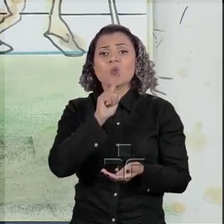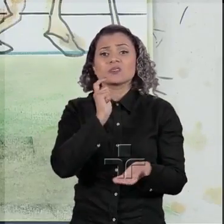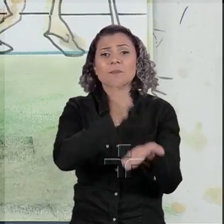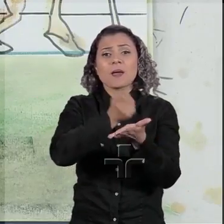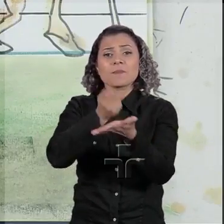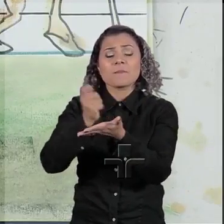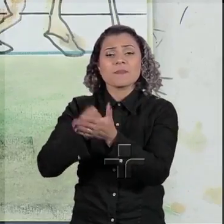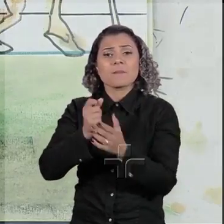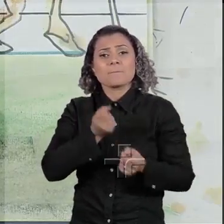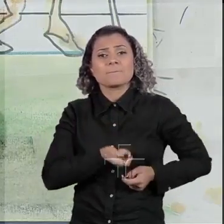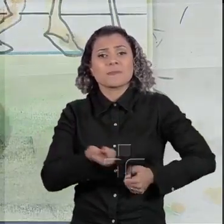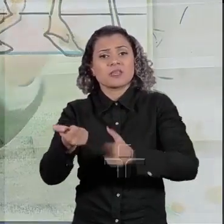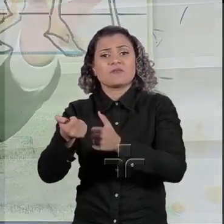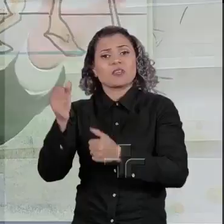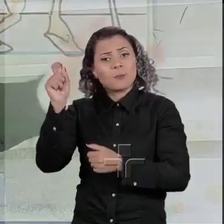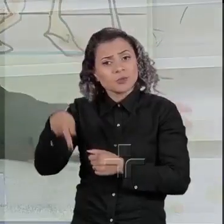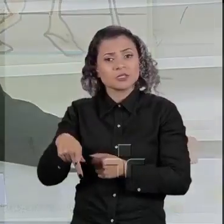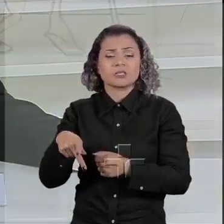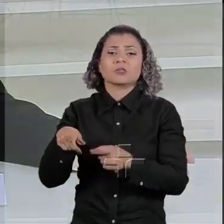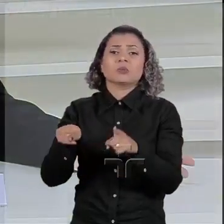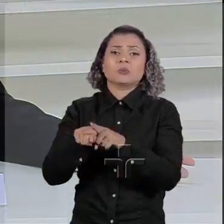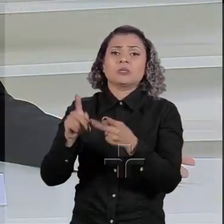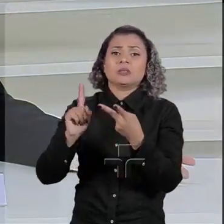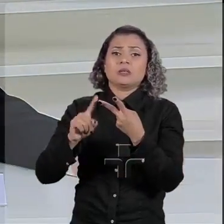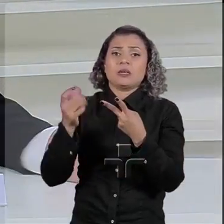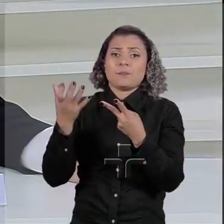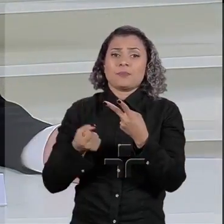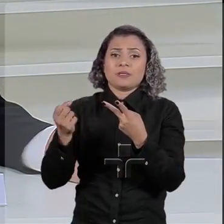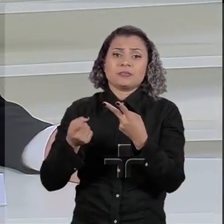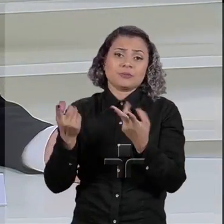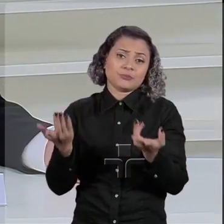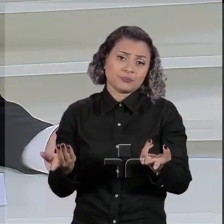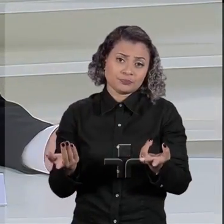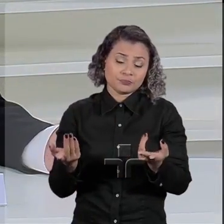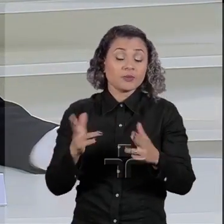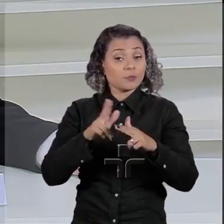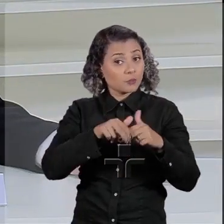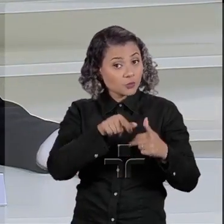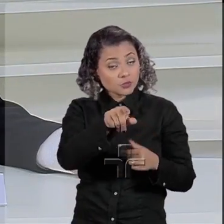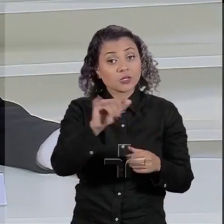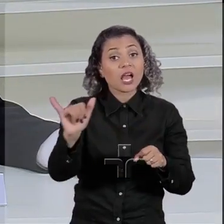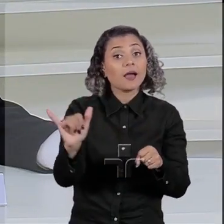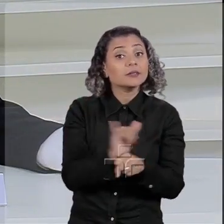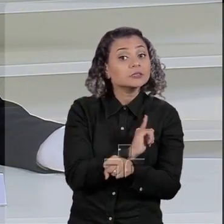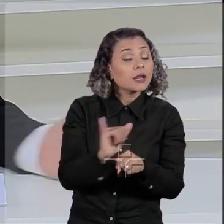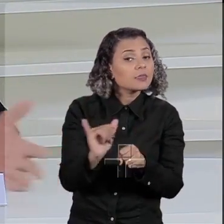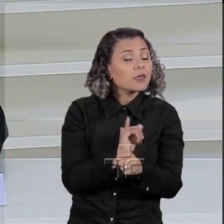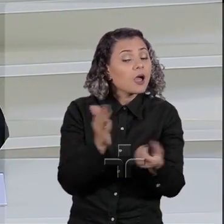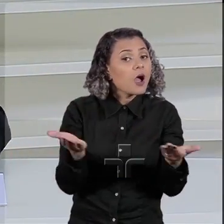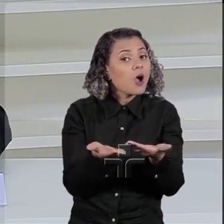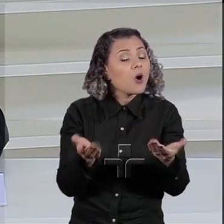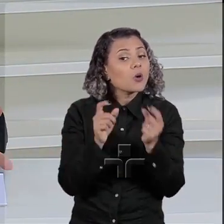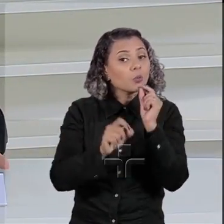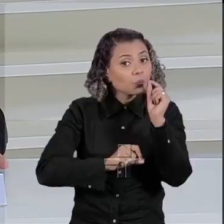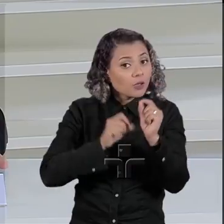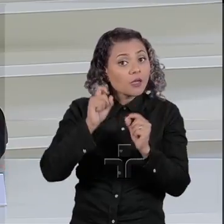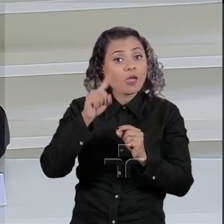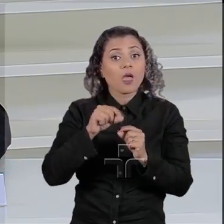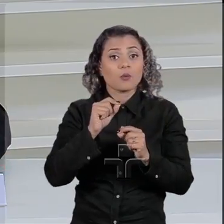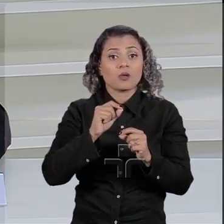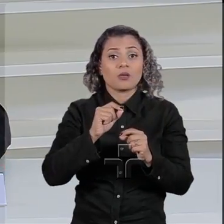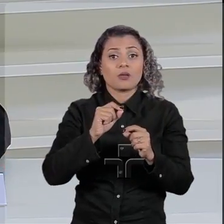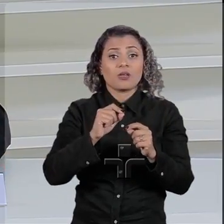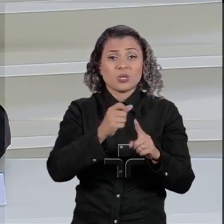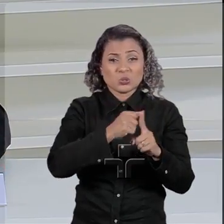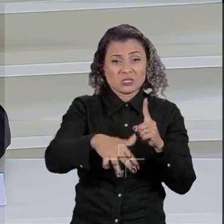benefícios de aposentadoria e pensão. E o ministro falou muito bem. A alternativa é uma crise social,